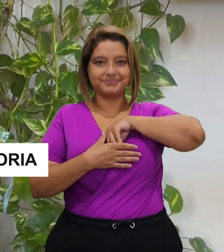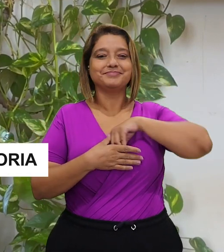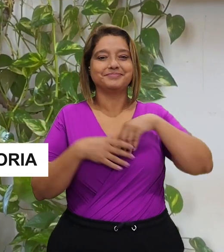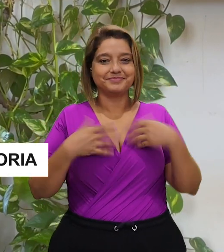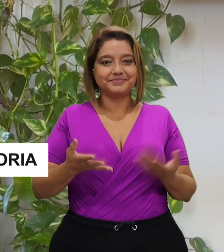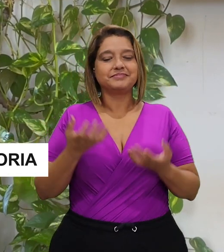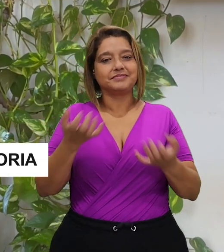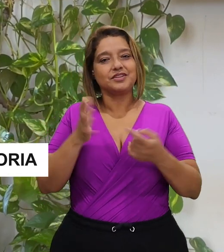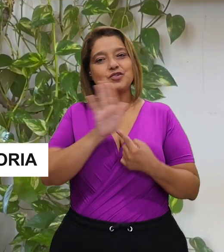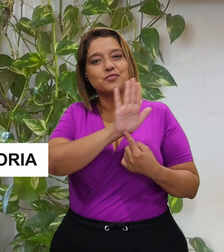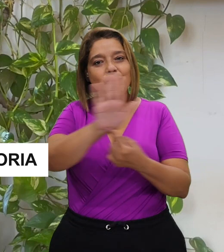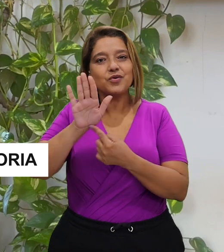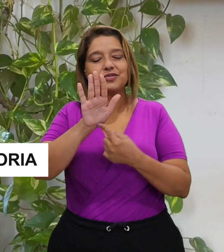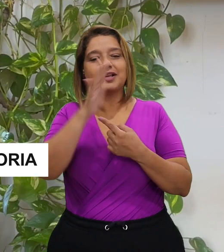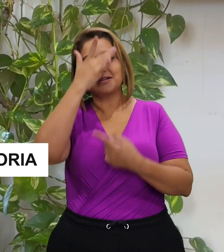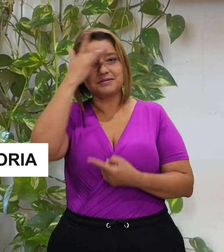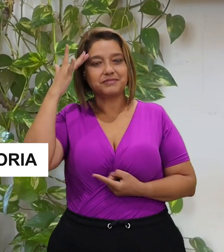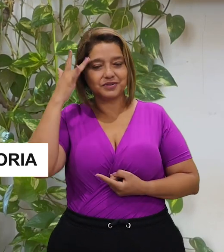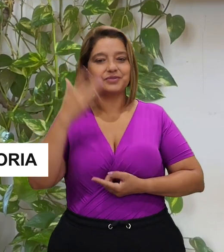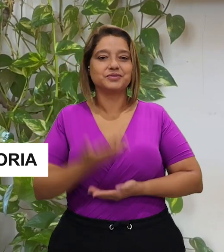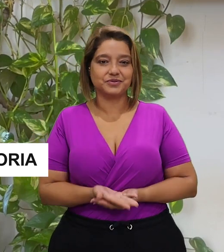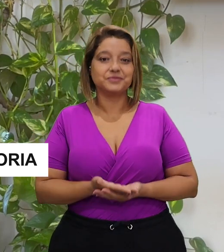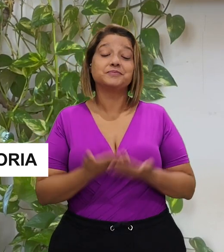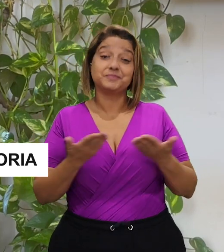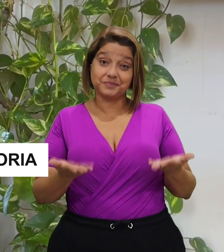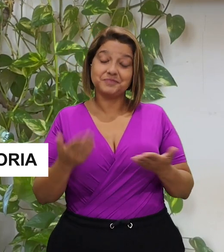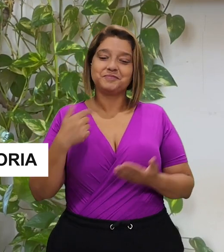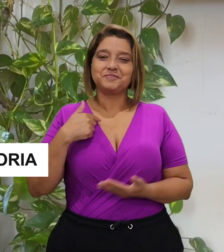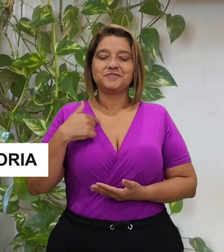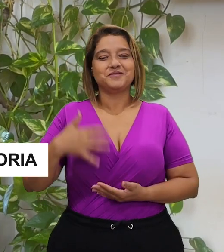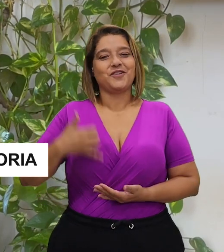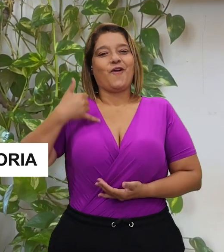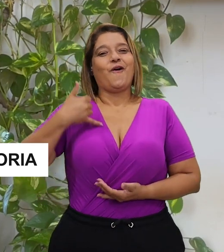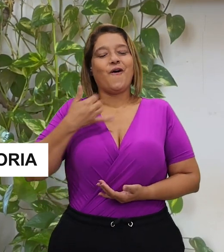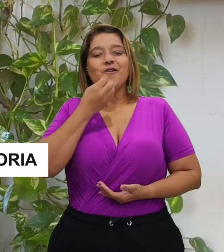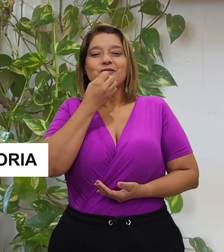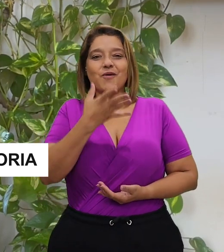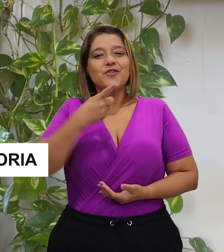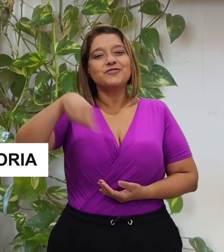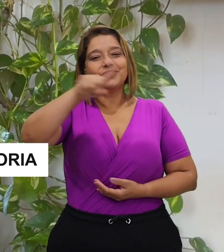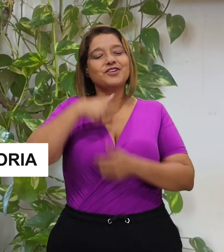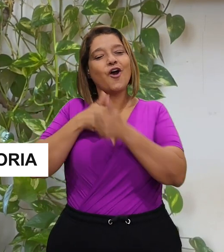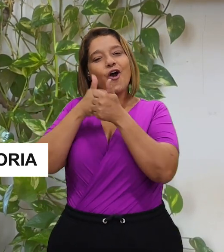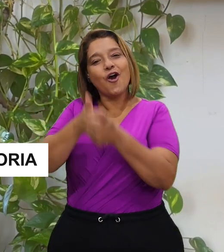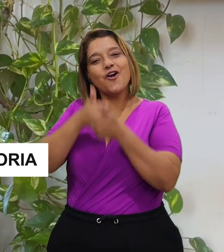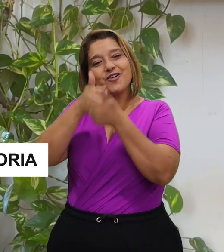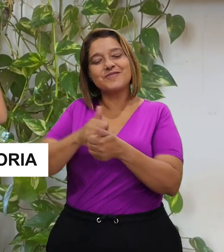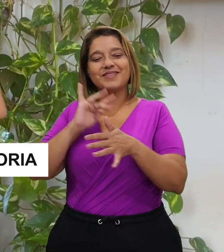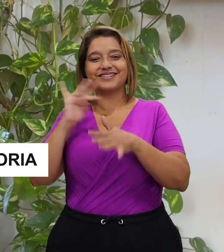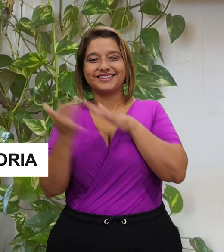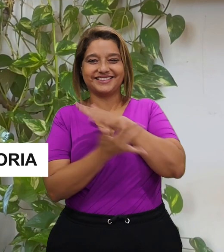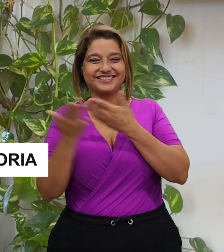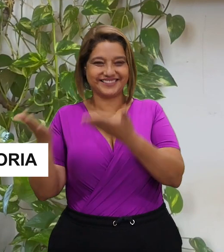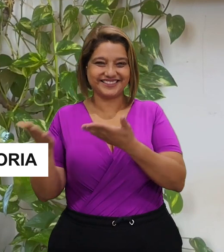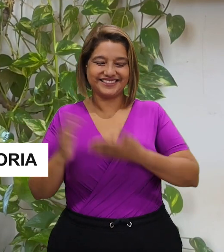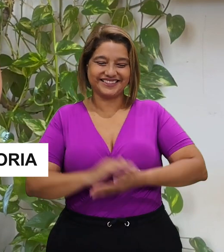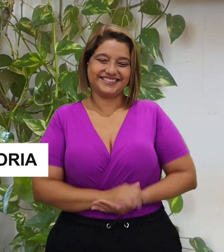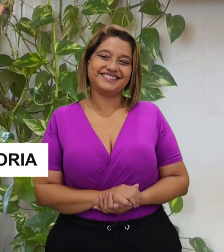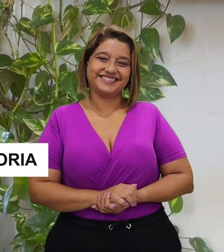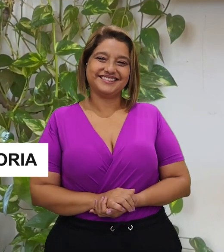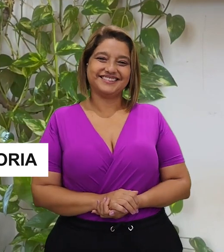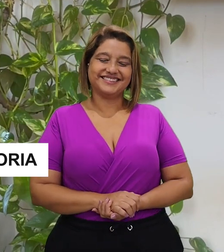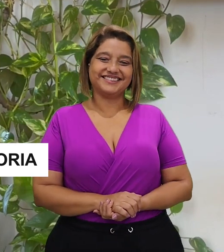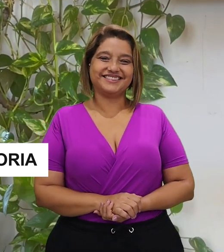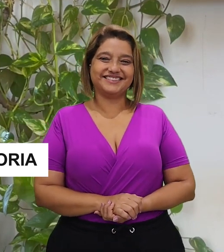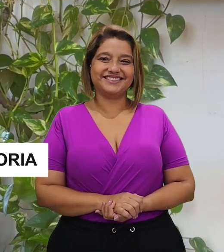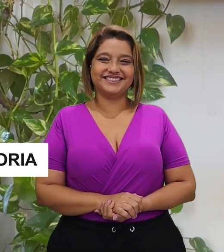um canal, Universo da Vitória. E por que o Universo da Vitória? Porque eu acredito, cada um de nós é um universo. Nós somos, gente,